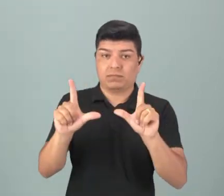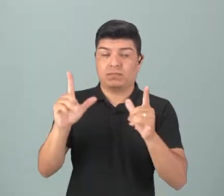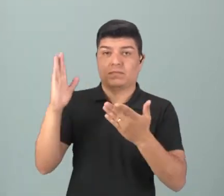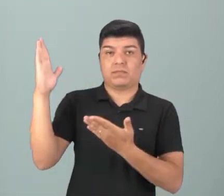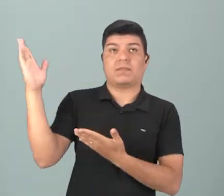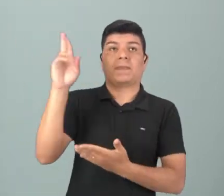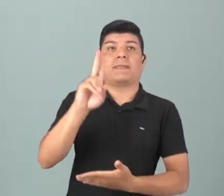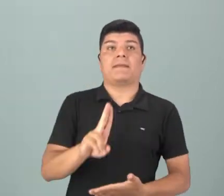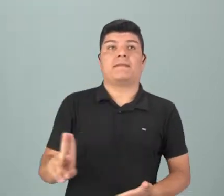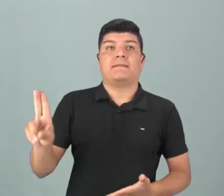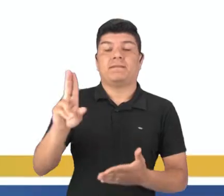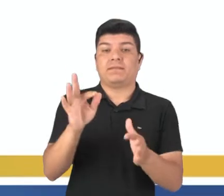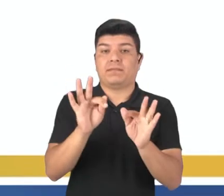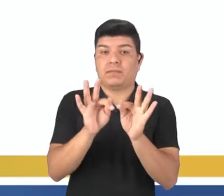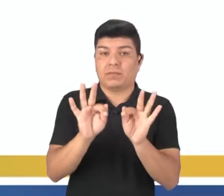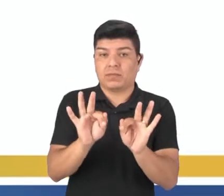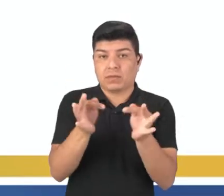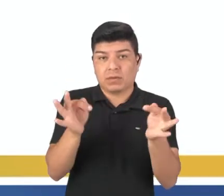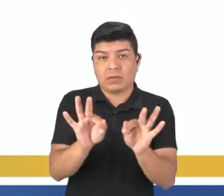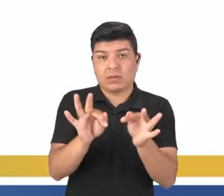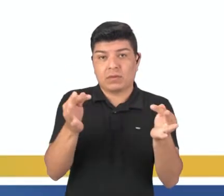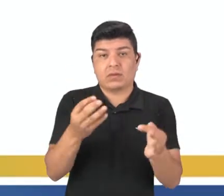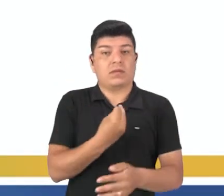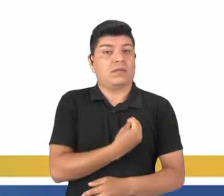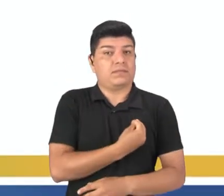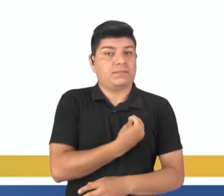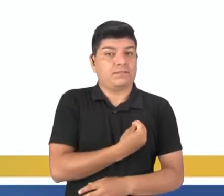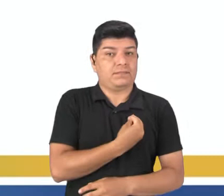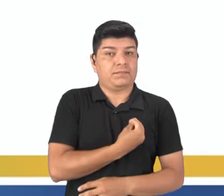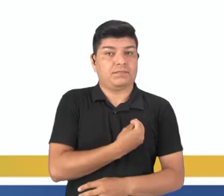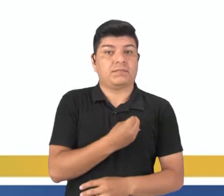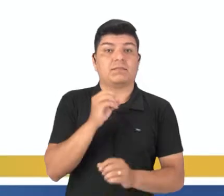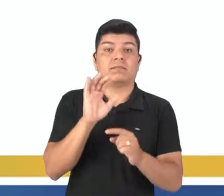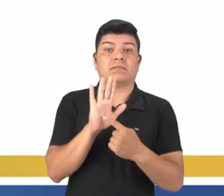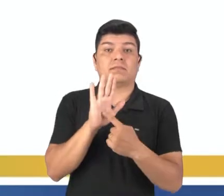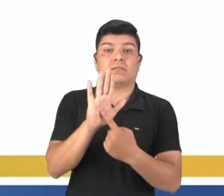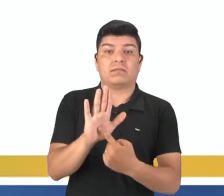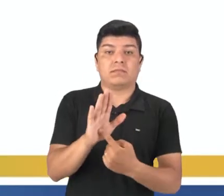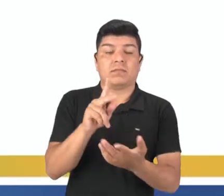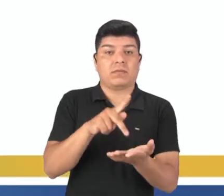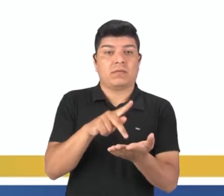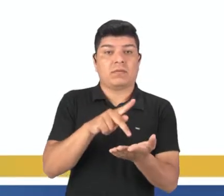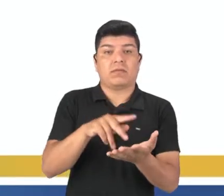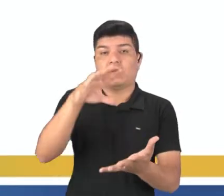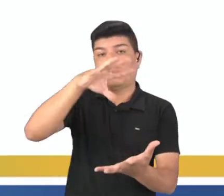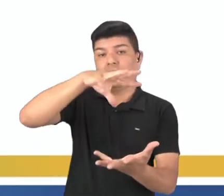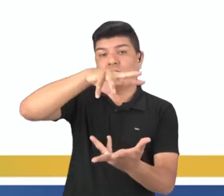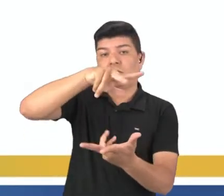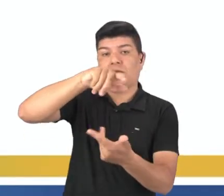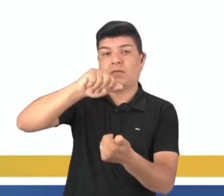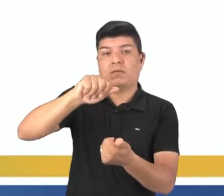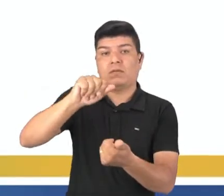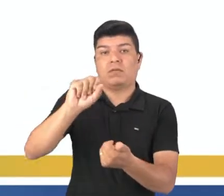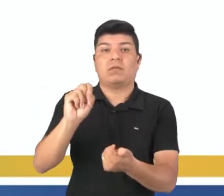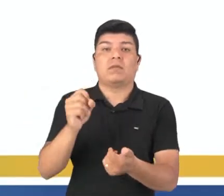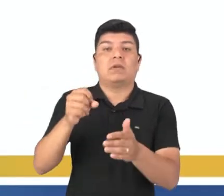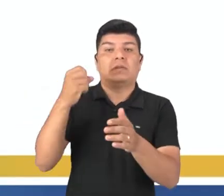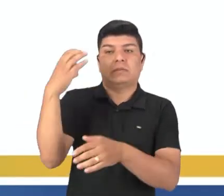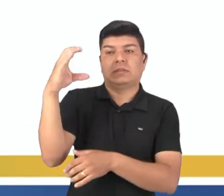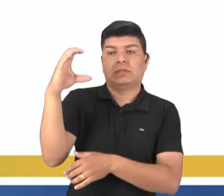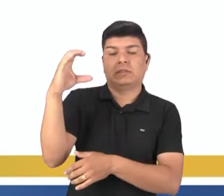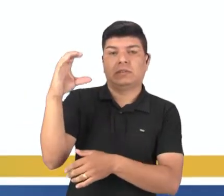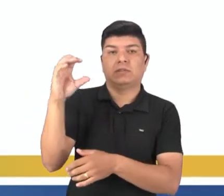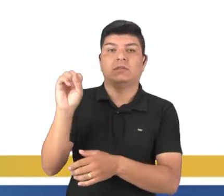nós utilizamos assim por exemplo ou o presente simples para expressar verdades universais fatos científicos